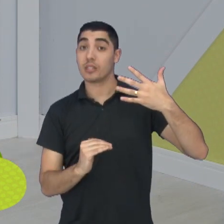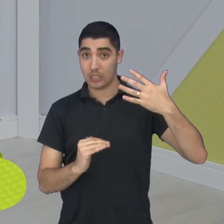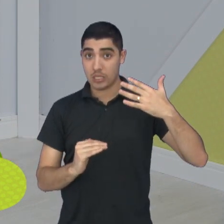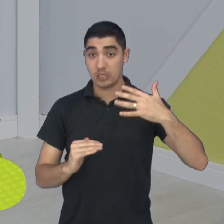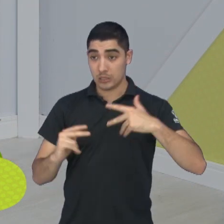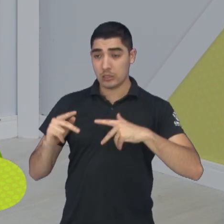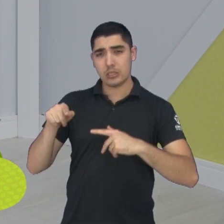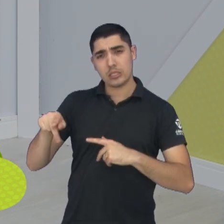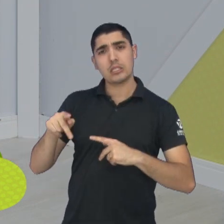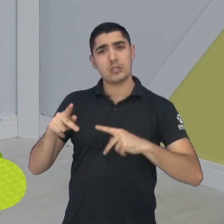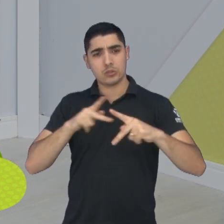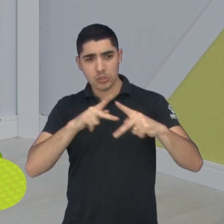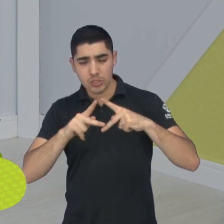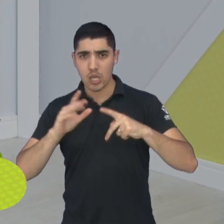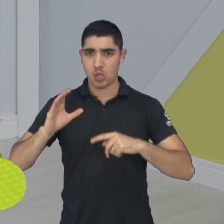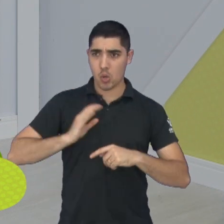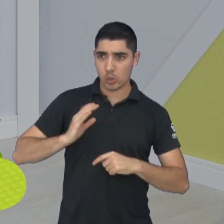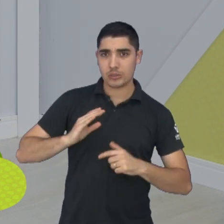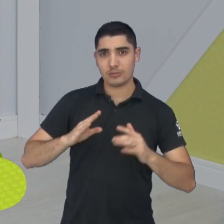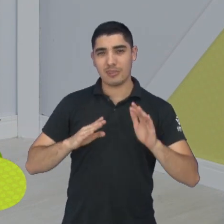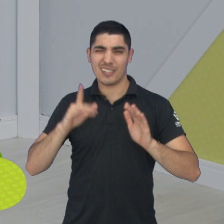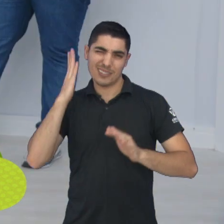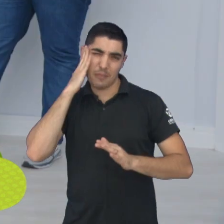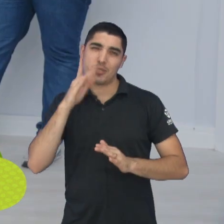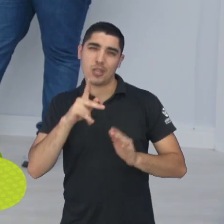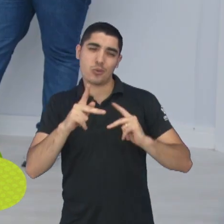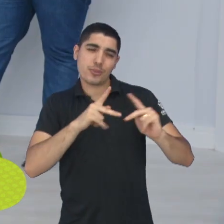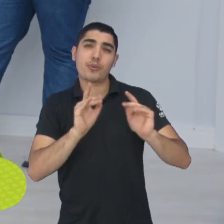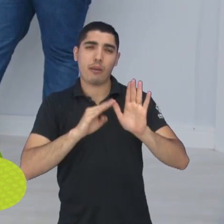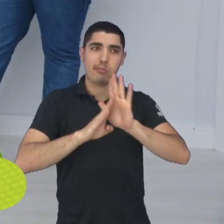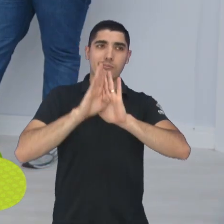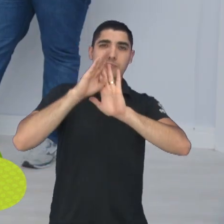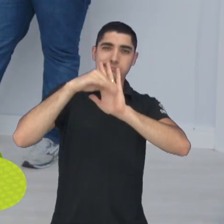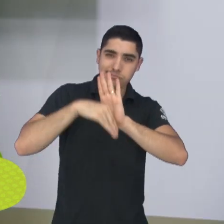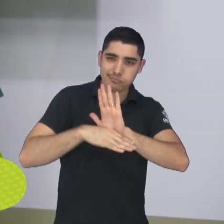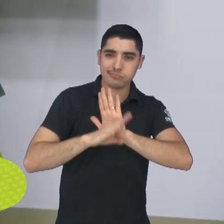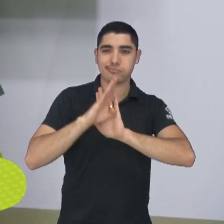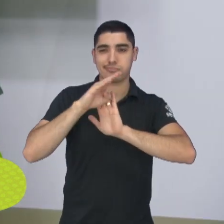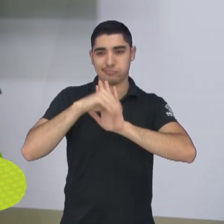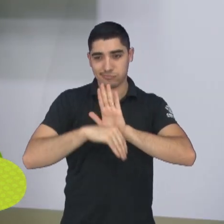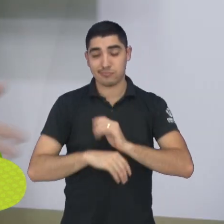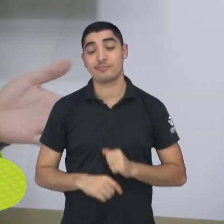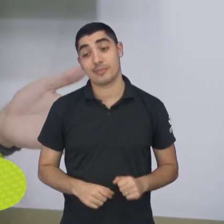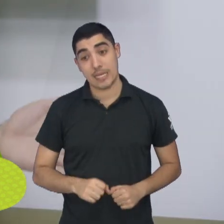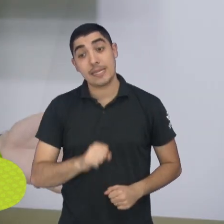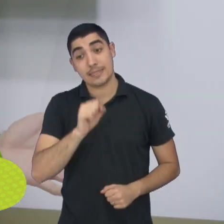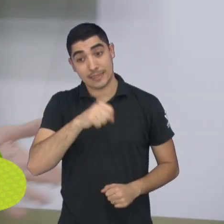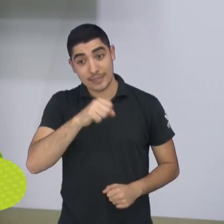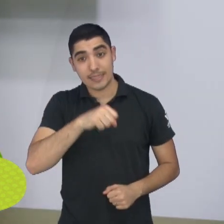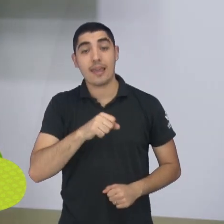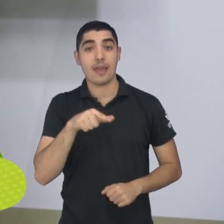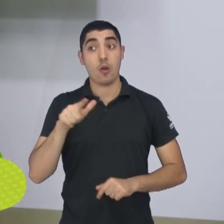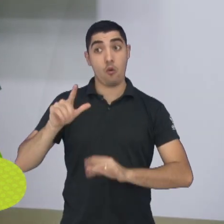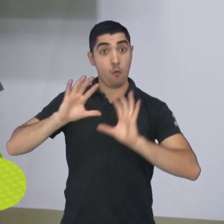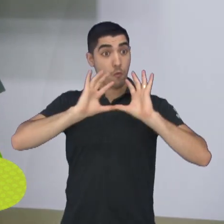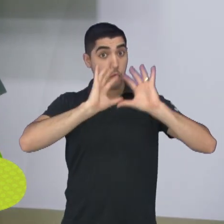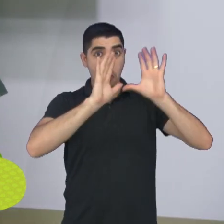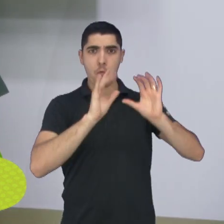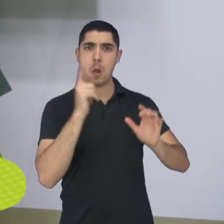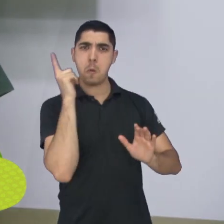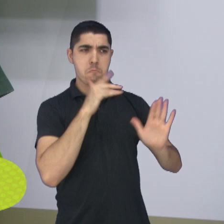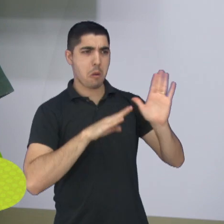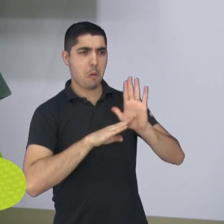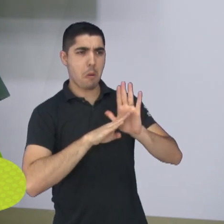esse altos e baixos a gente conhece bem de São José Basquetebol, né, Brunão? O que a gente estava falando até dos altos e baixos que não teve do vôlei, né, no basquete teve